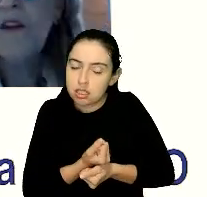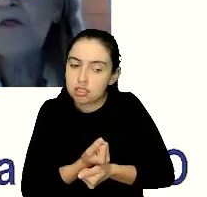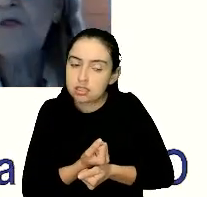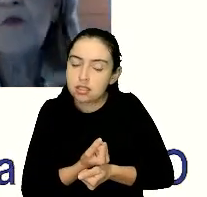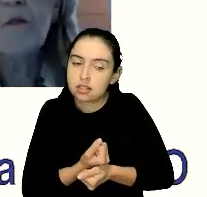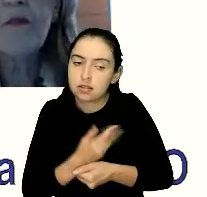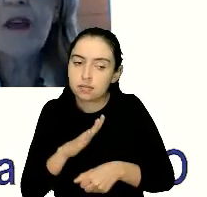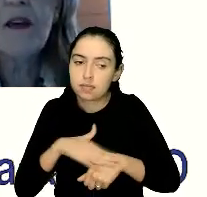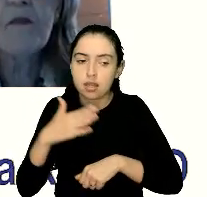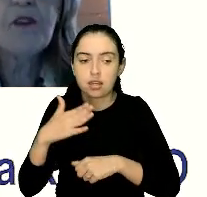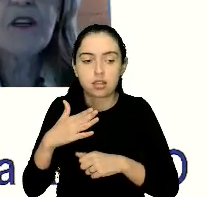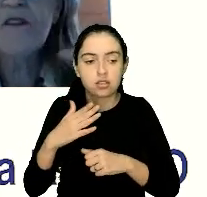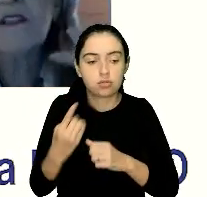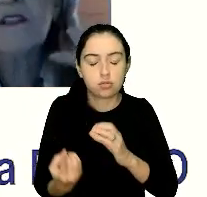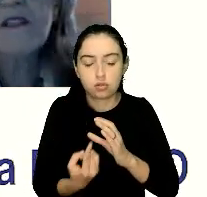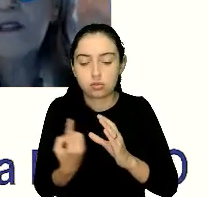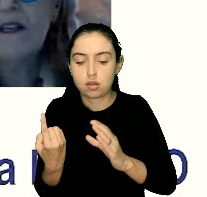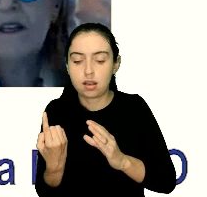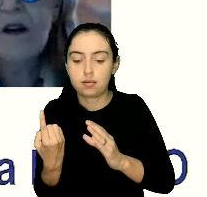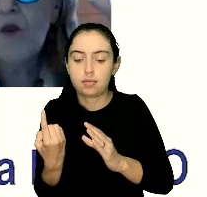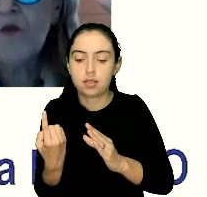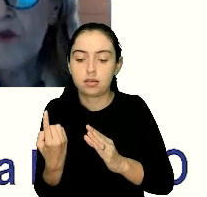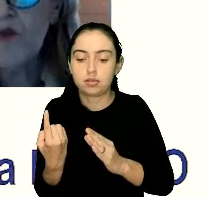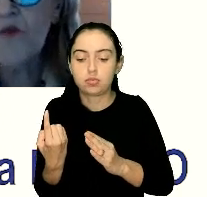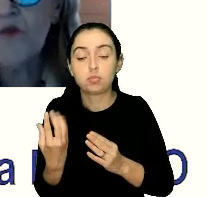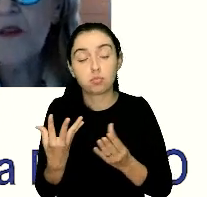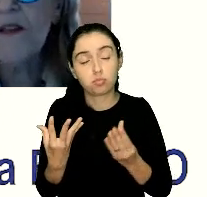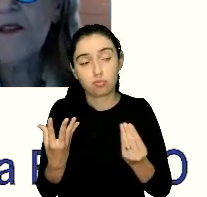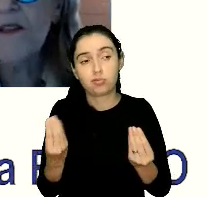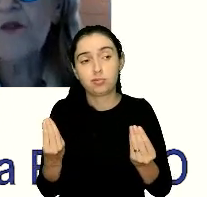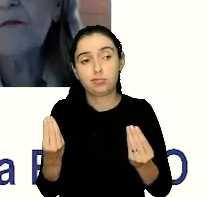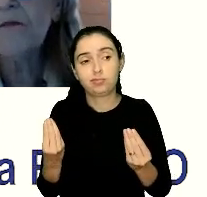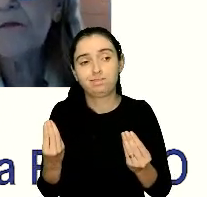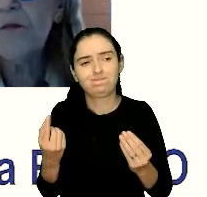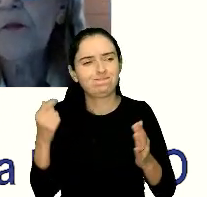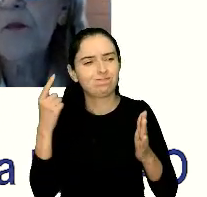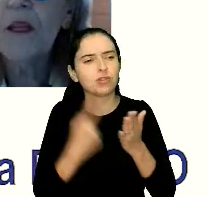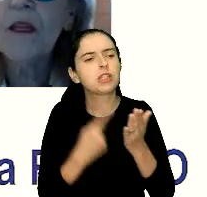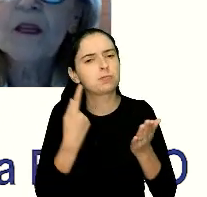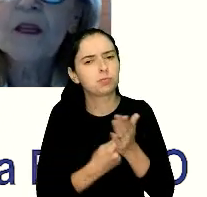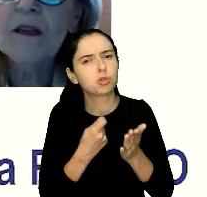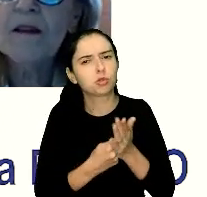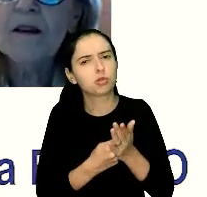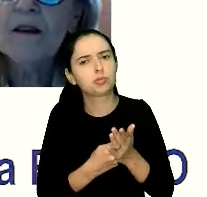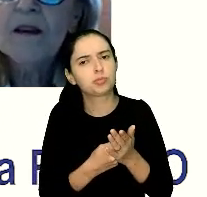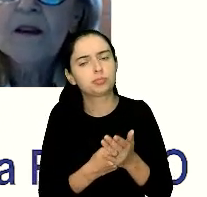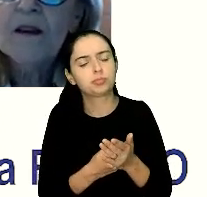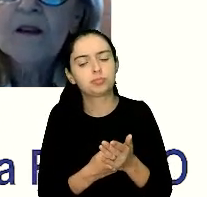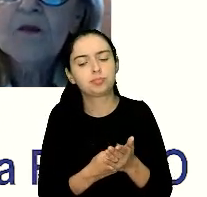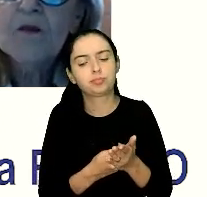Esse isolamento, muitas vezes, ele é autoimposto mesmo, né?